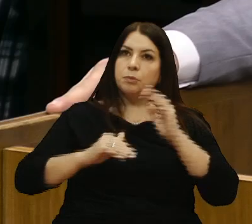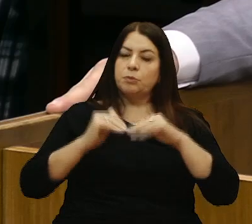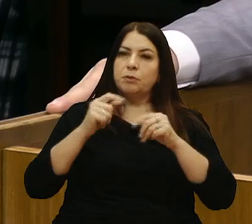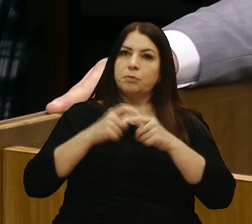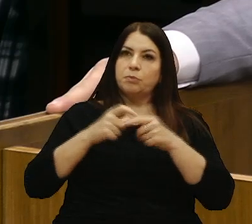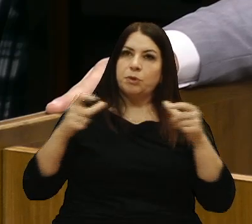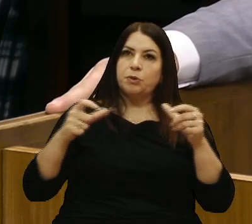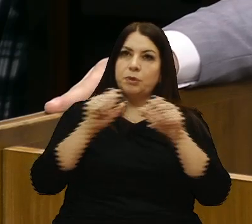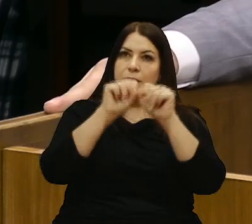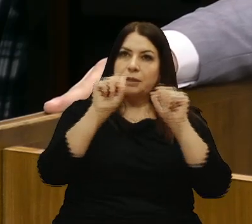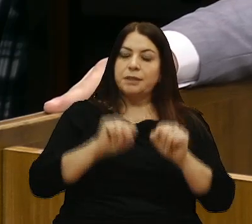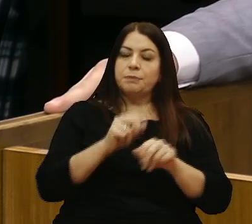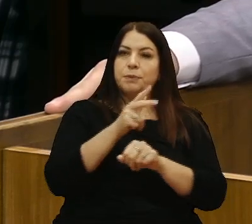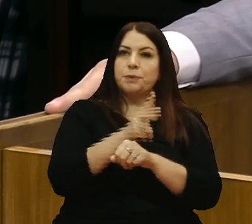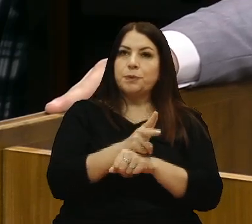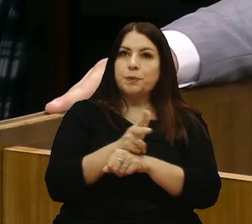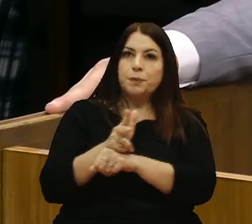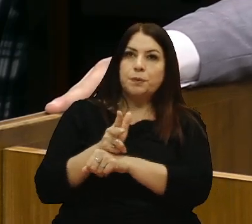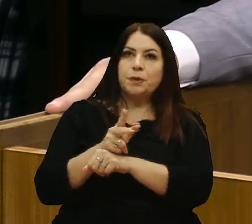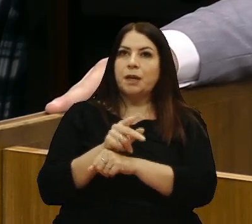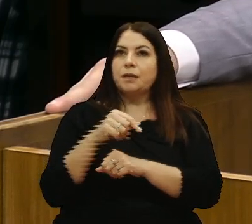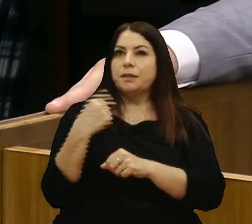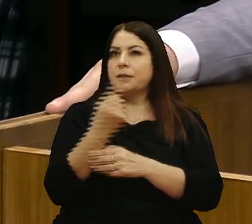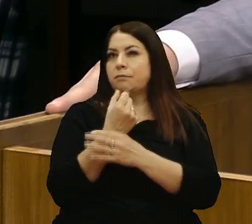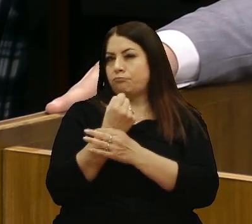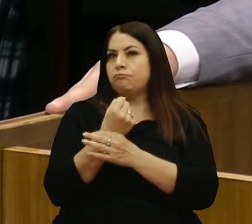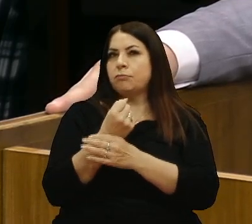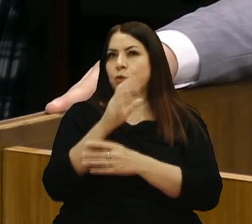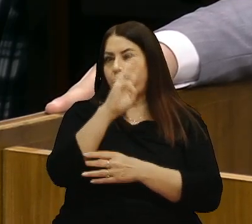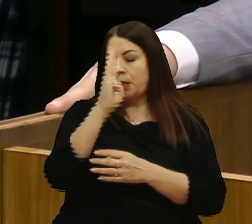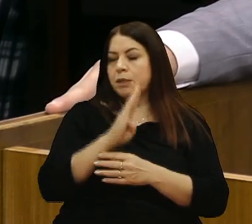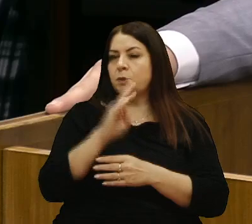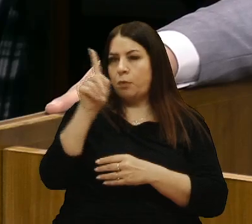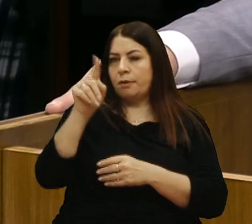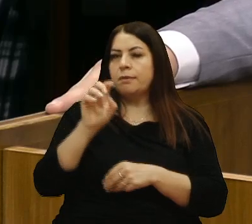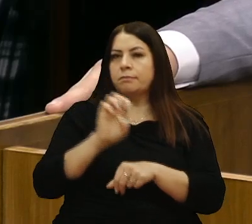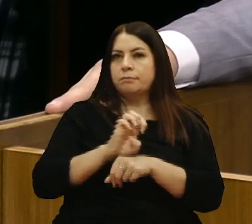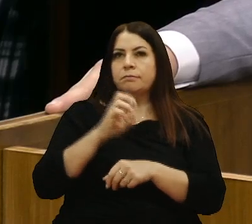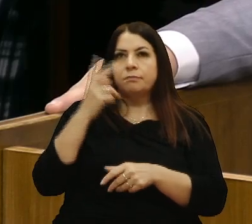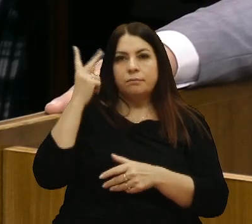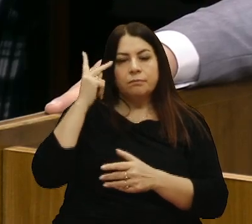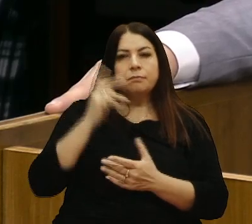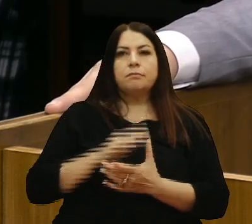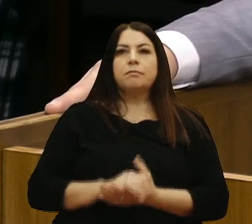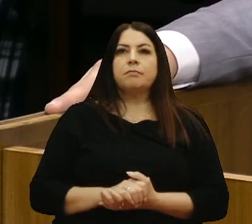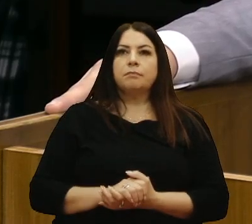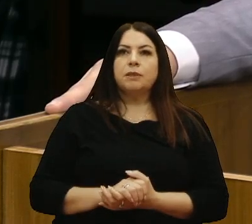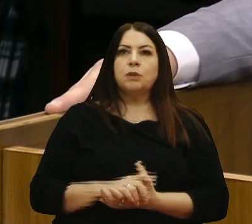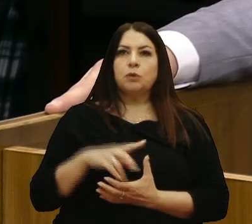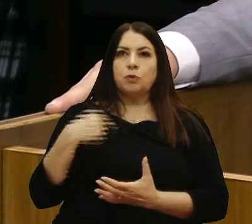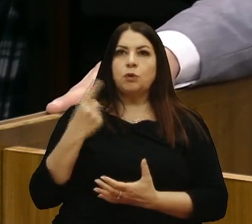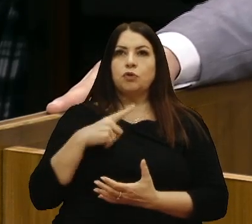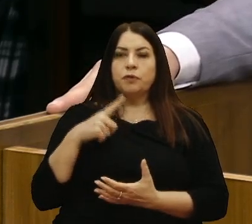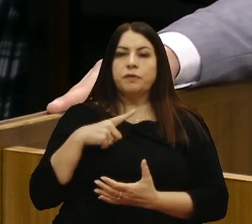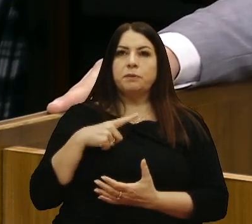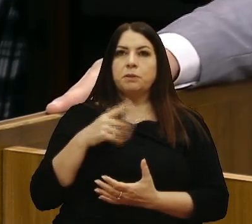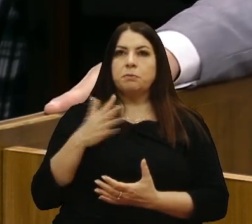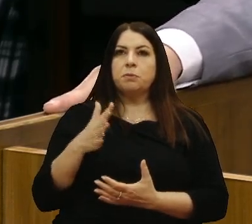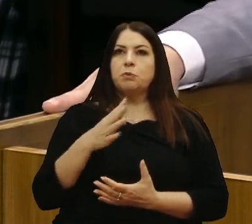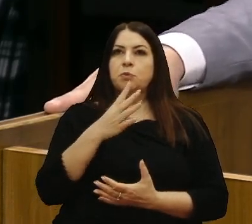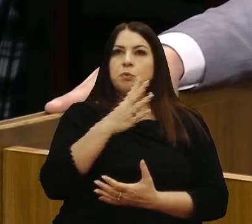maior sistema de segurança do Brasil, lá no Estado de São Paulo. Nós tivemos cerca